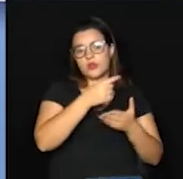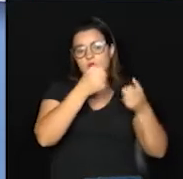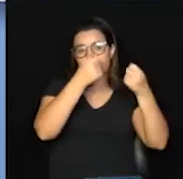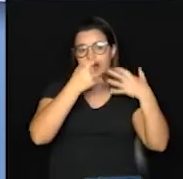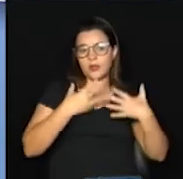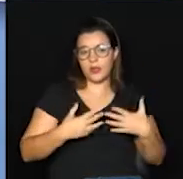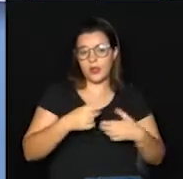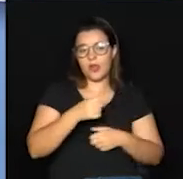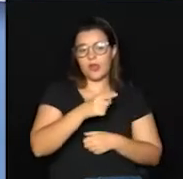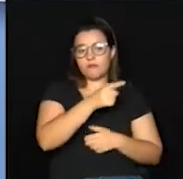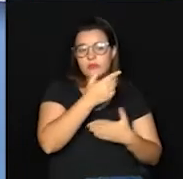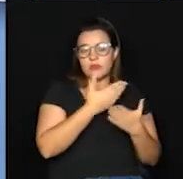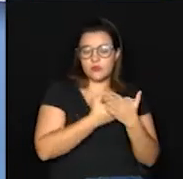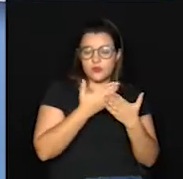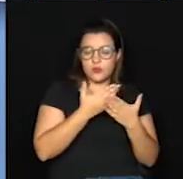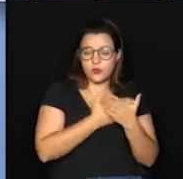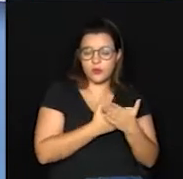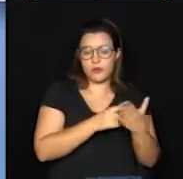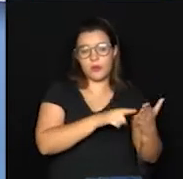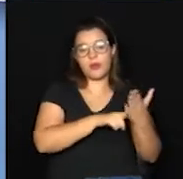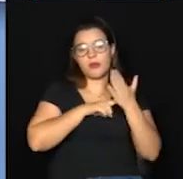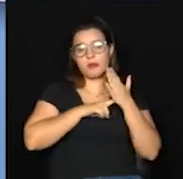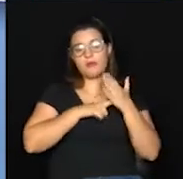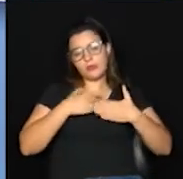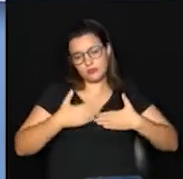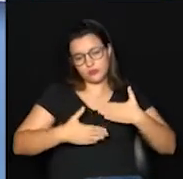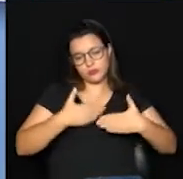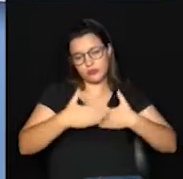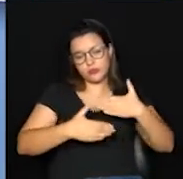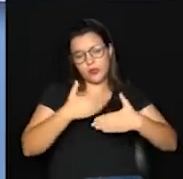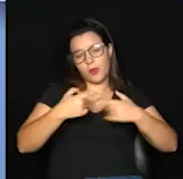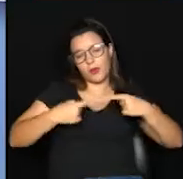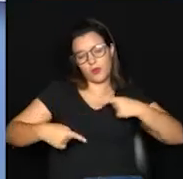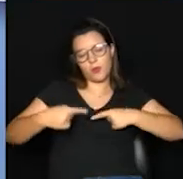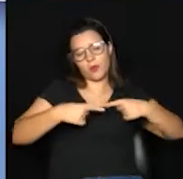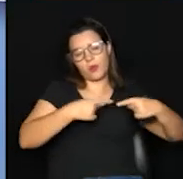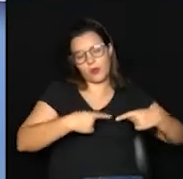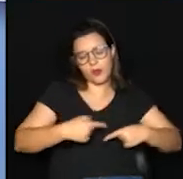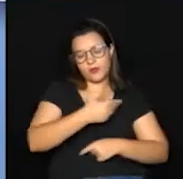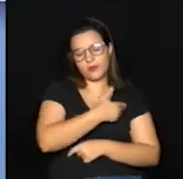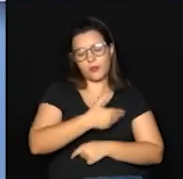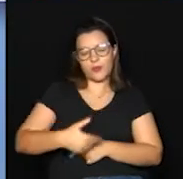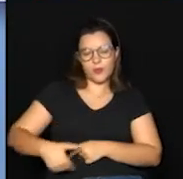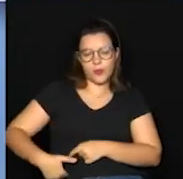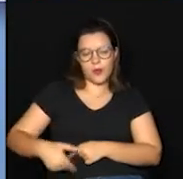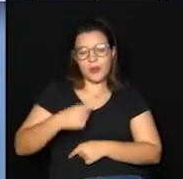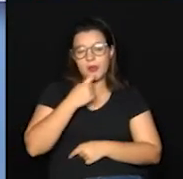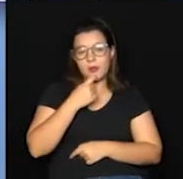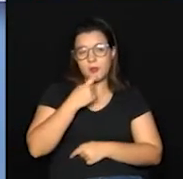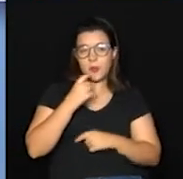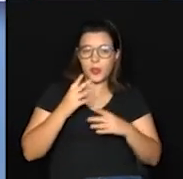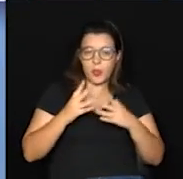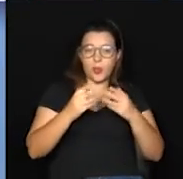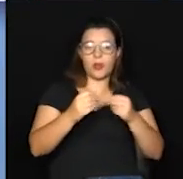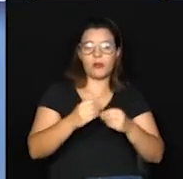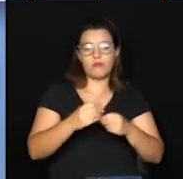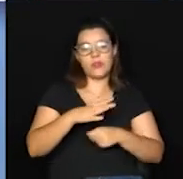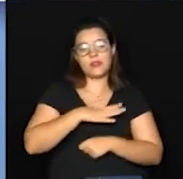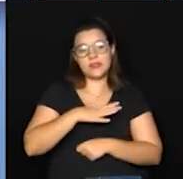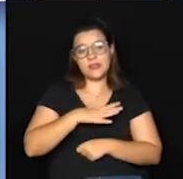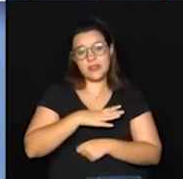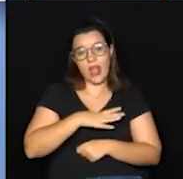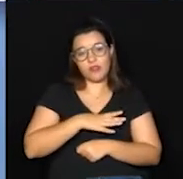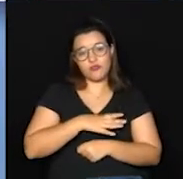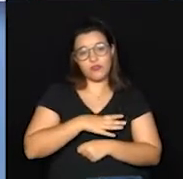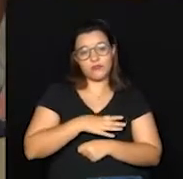Celso, serve aí para permear políticas públicas para Campinas e para todos os municípios